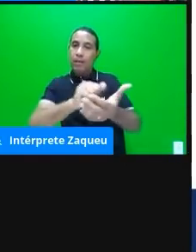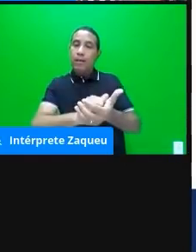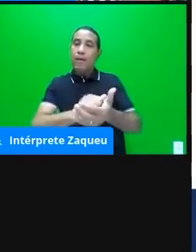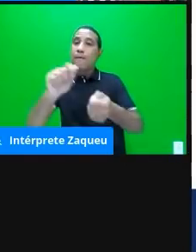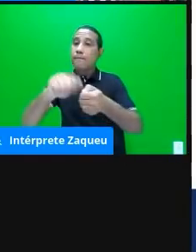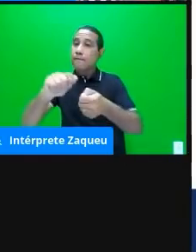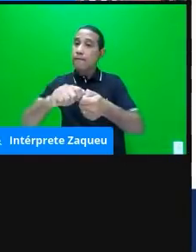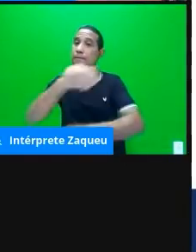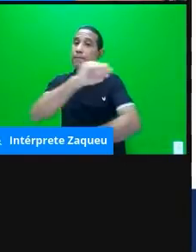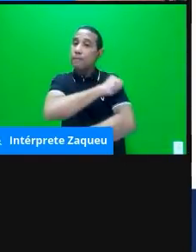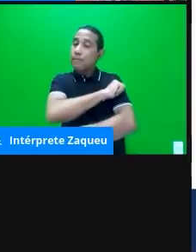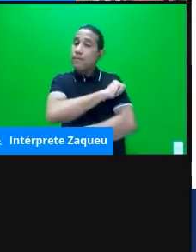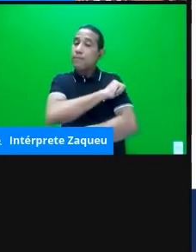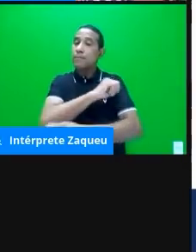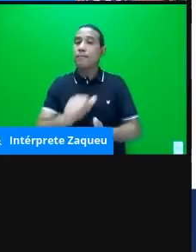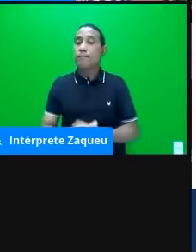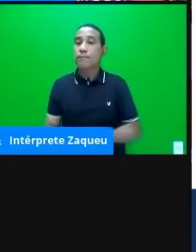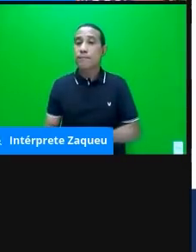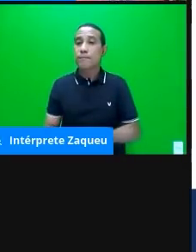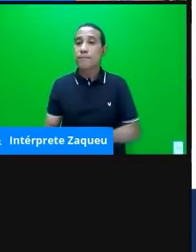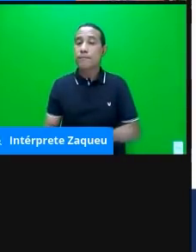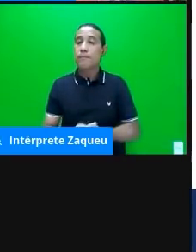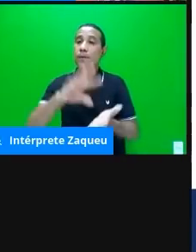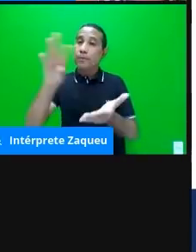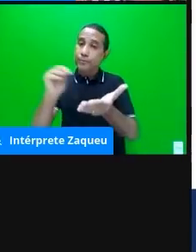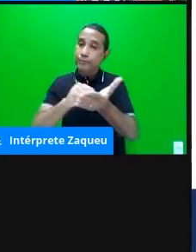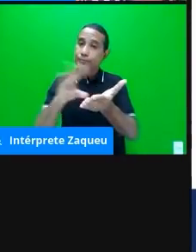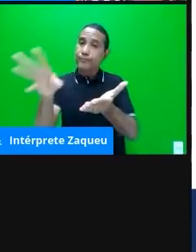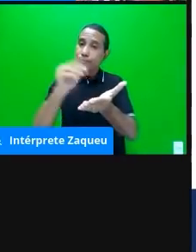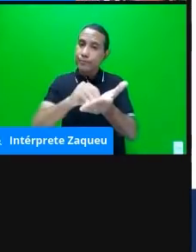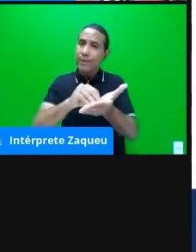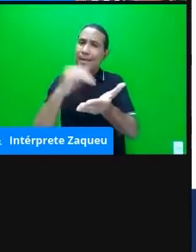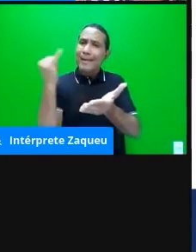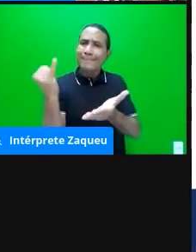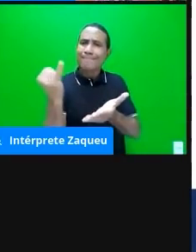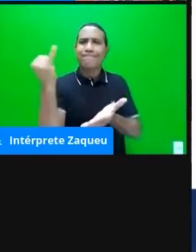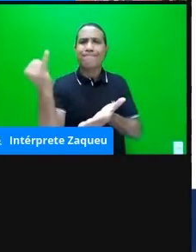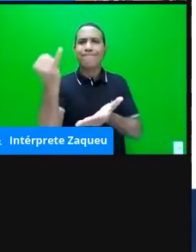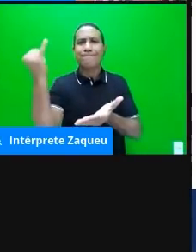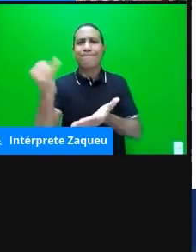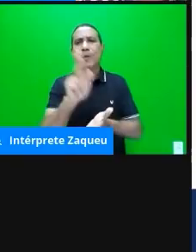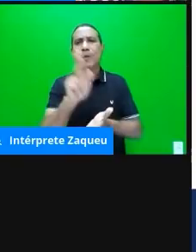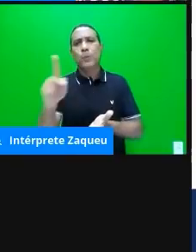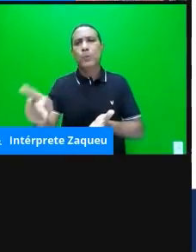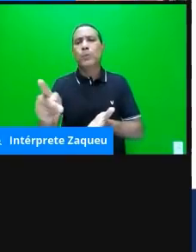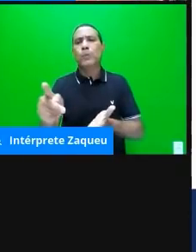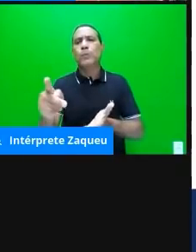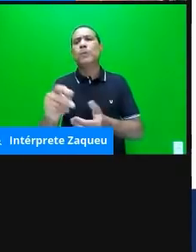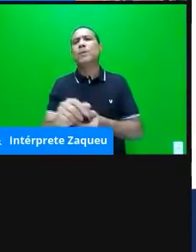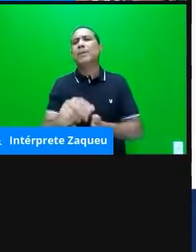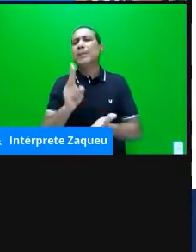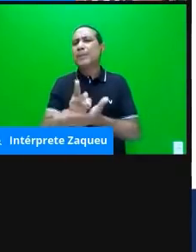aluno em casa. O registro, ele é importante para o professor acompanhar